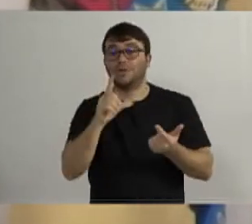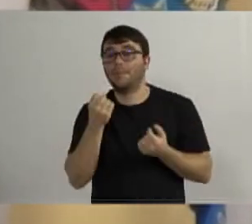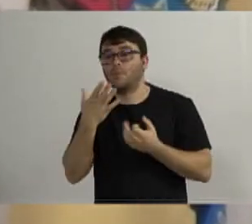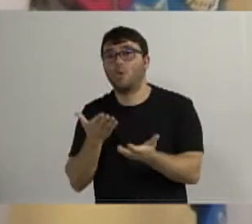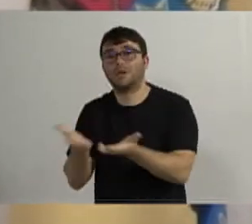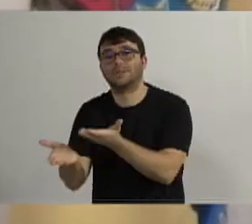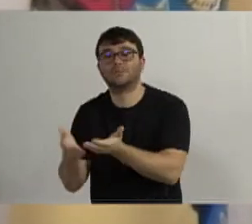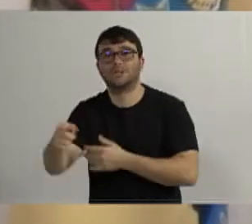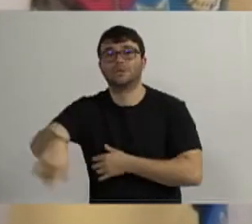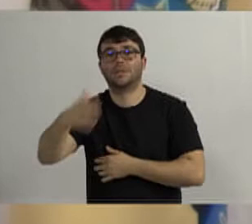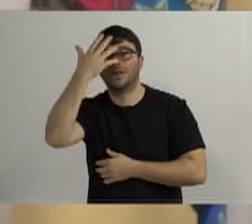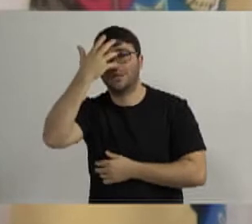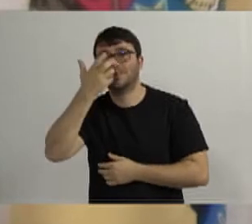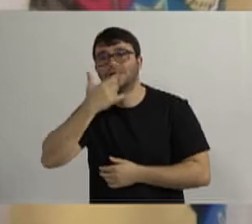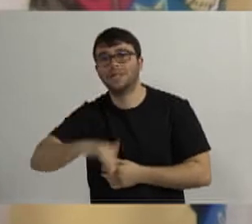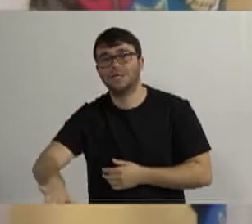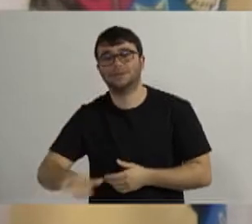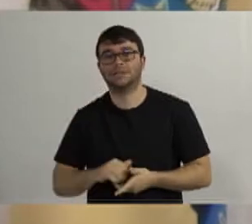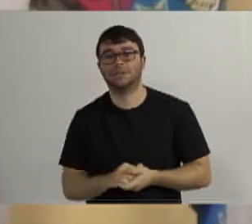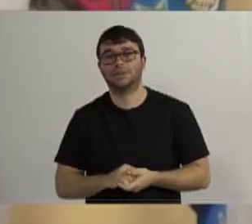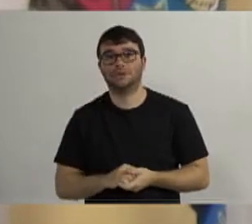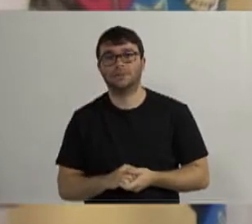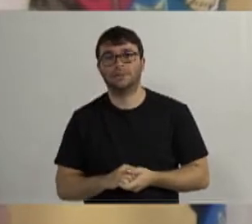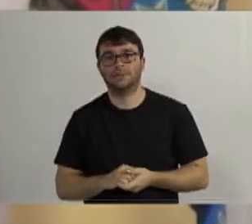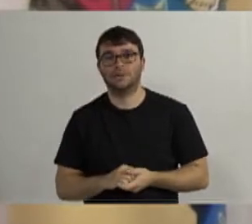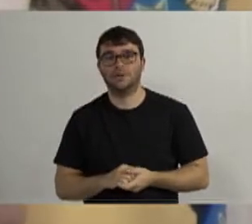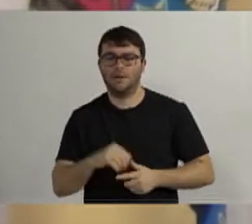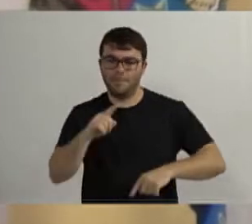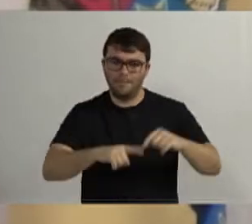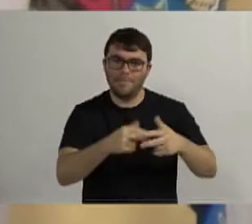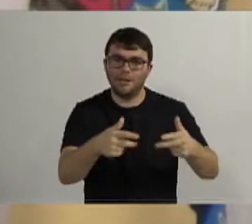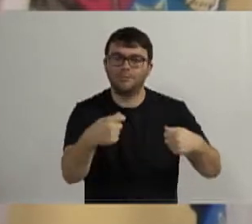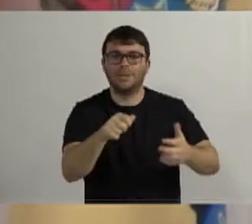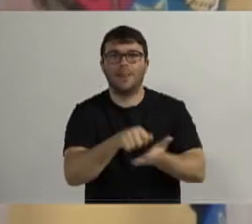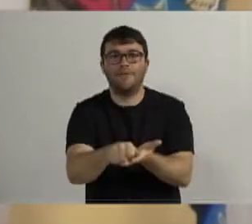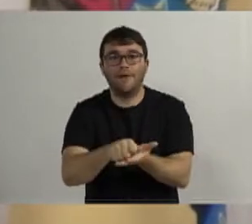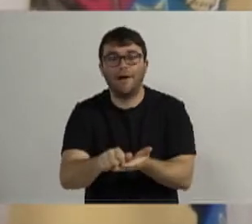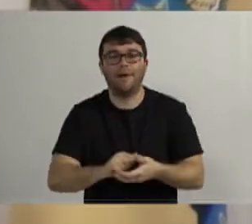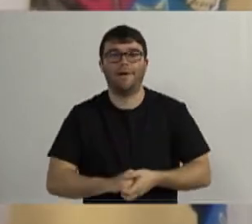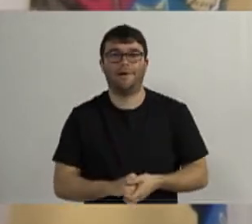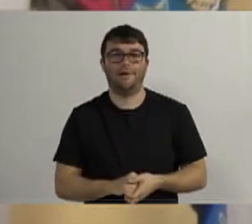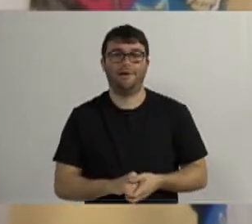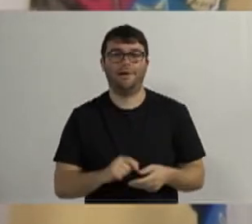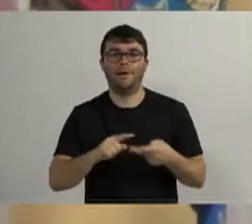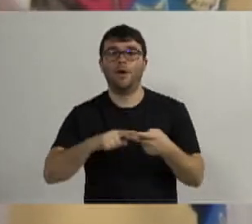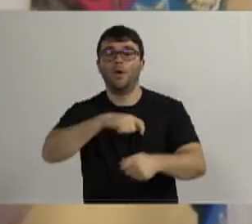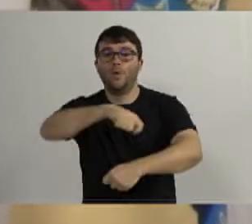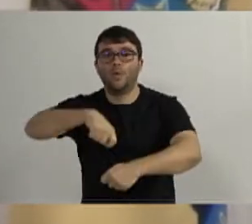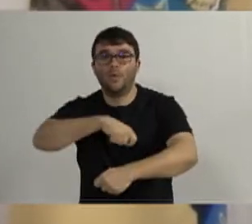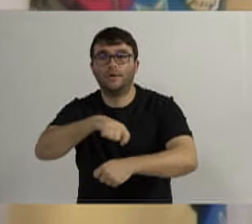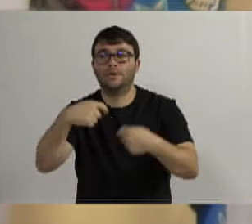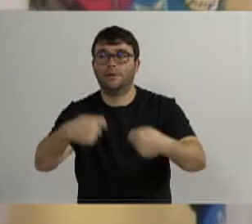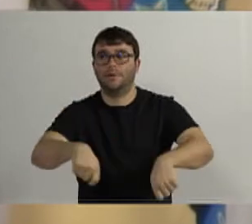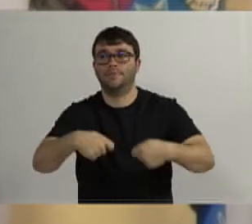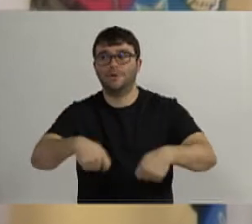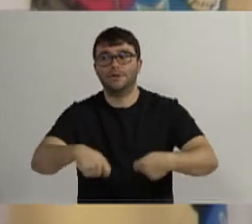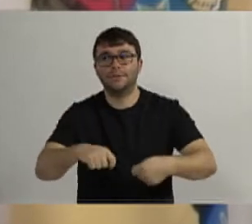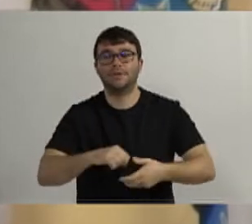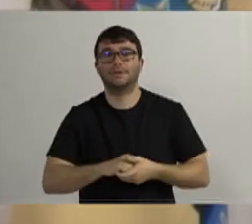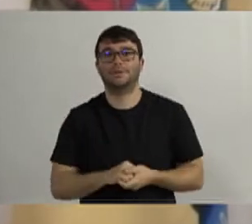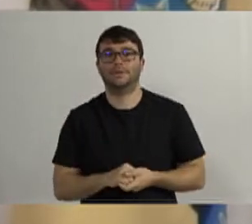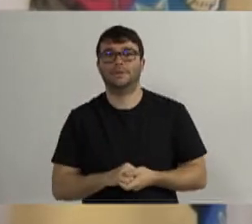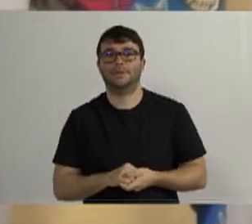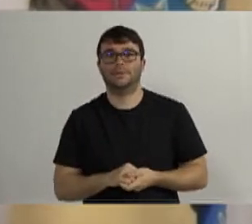às crianças com o material que tem que ser lavado com a cozinha que tem que cozinhar e